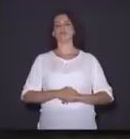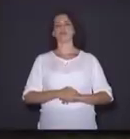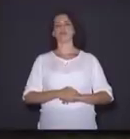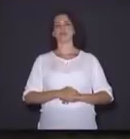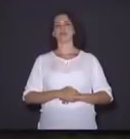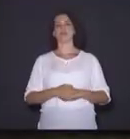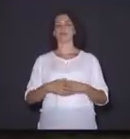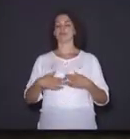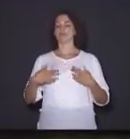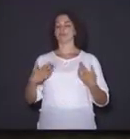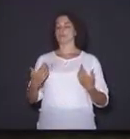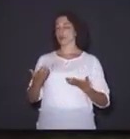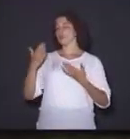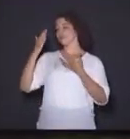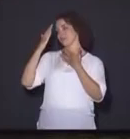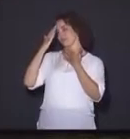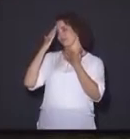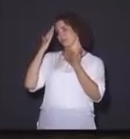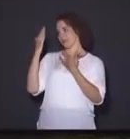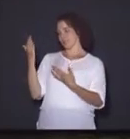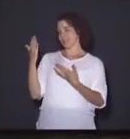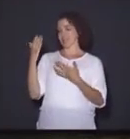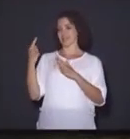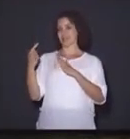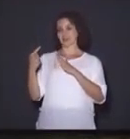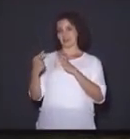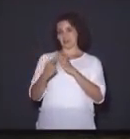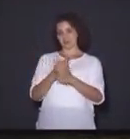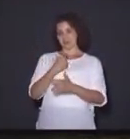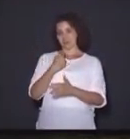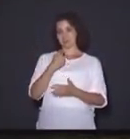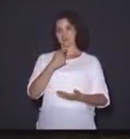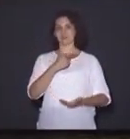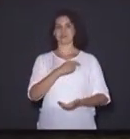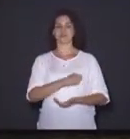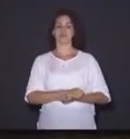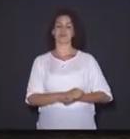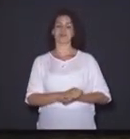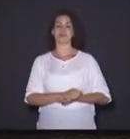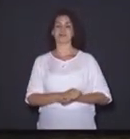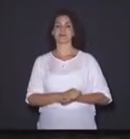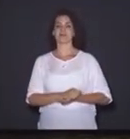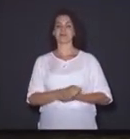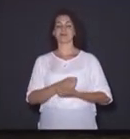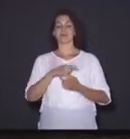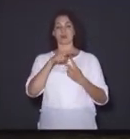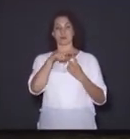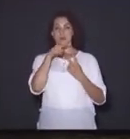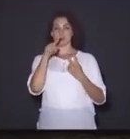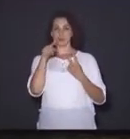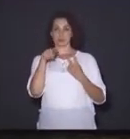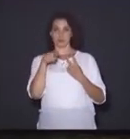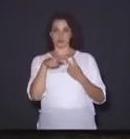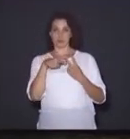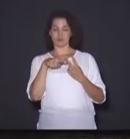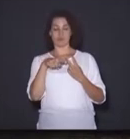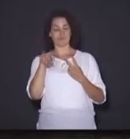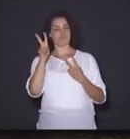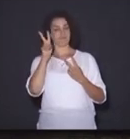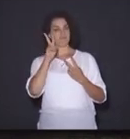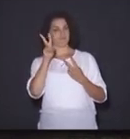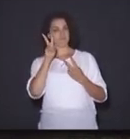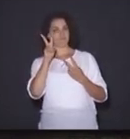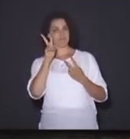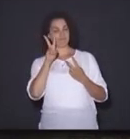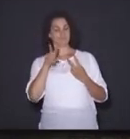então ele é uma muito obrigada pela pela pergunta é duas coisas que eu me reporto essa